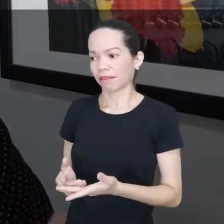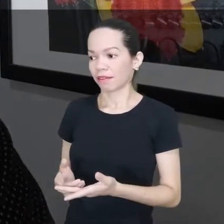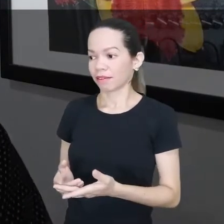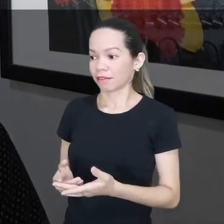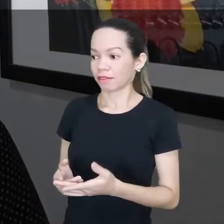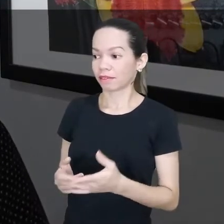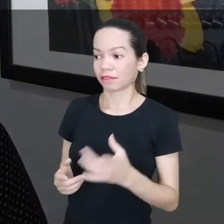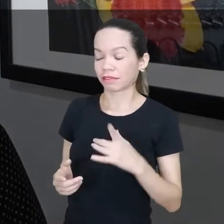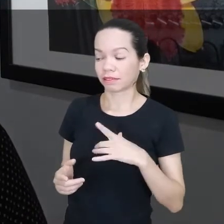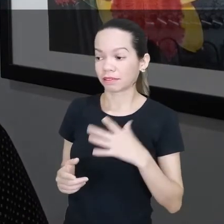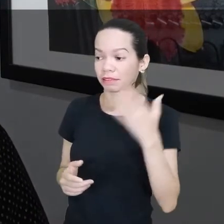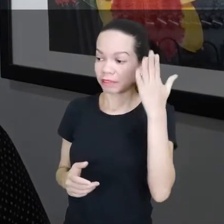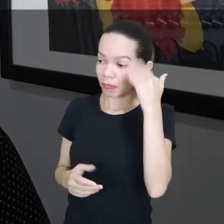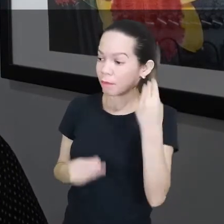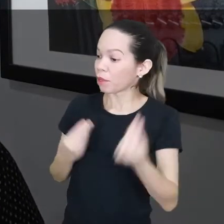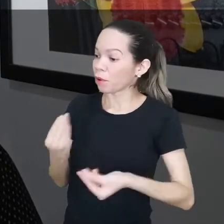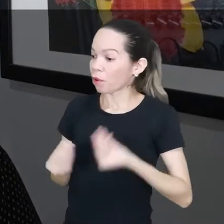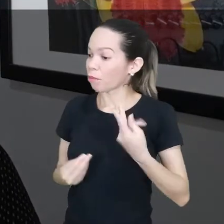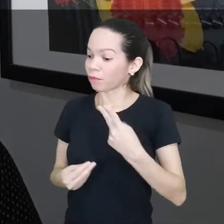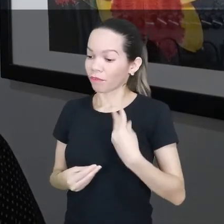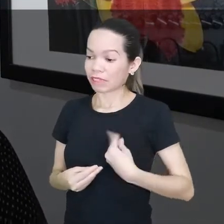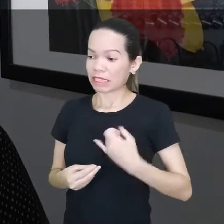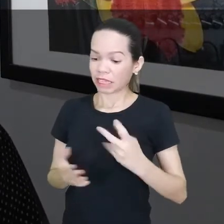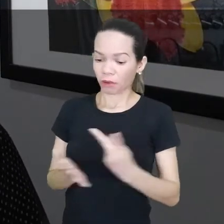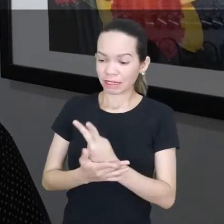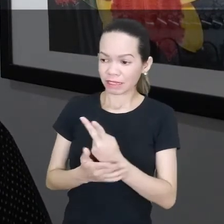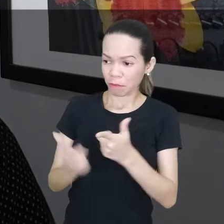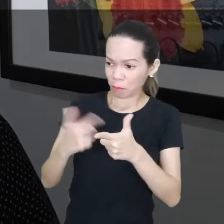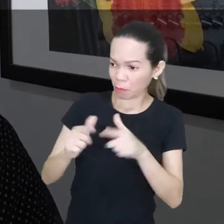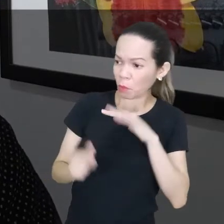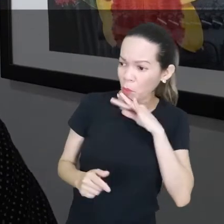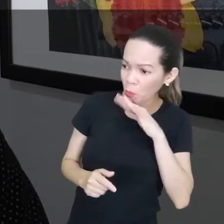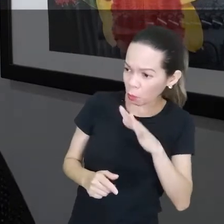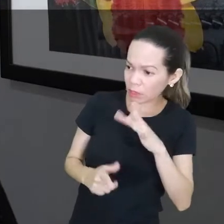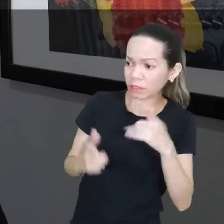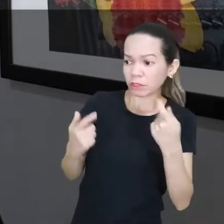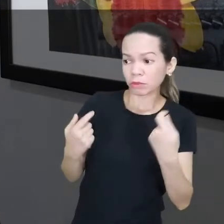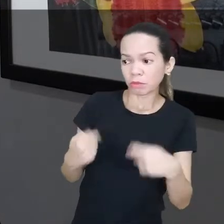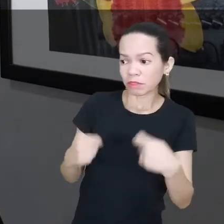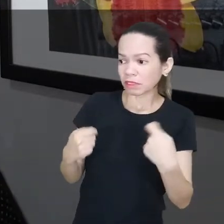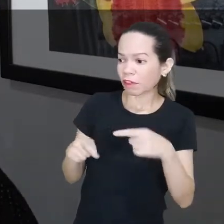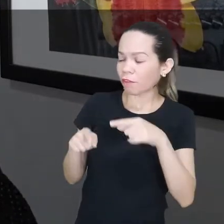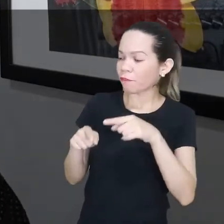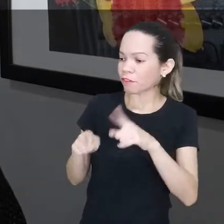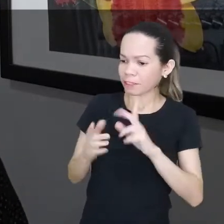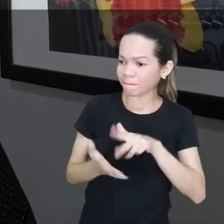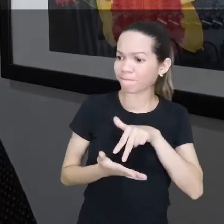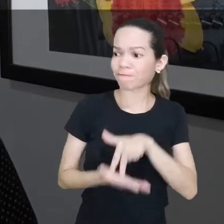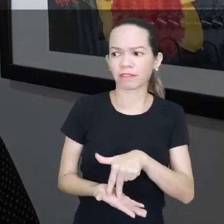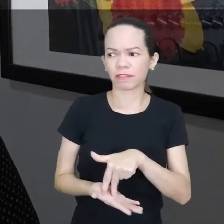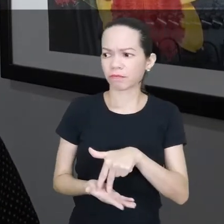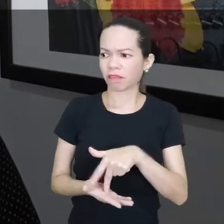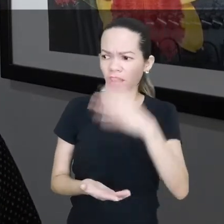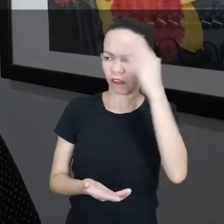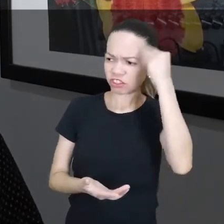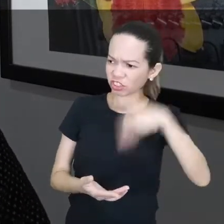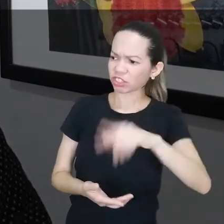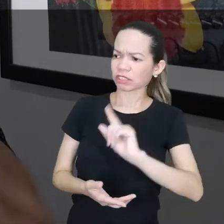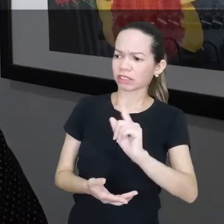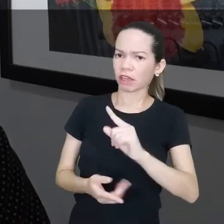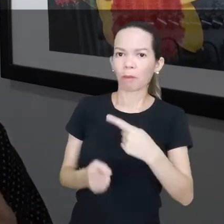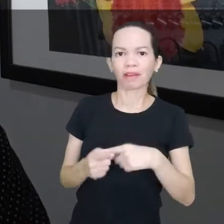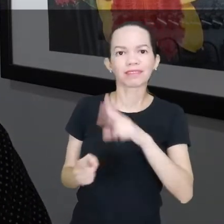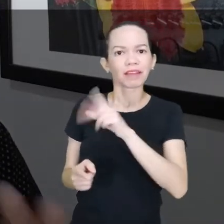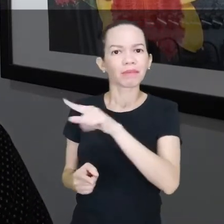sabia que ele tinha uma séria dificuldade de lidar com frustrações. E toda vez que ele tinha uma frustração, ele corria para as drogas.